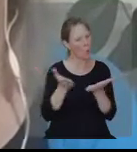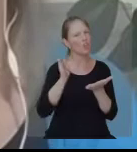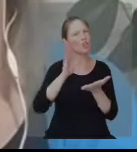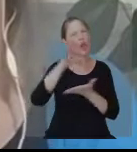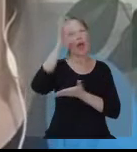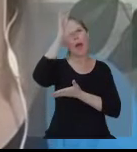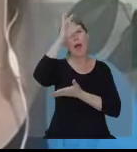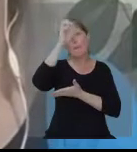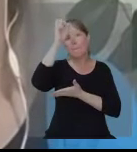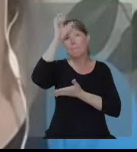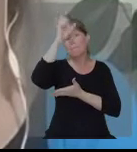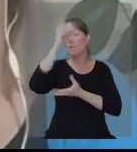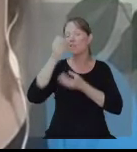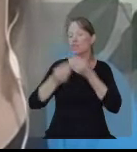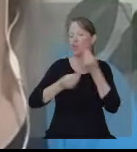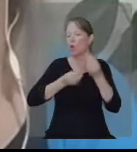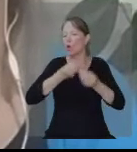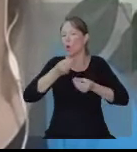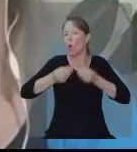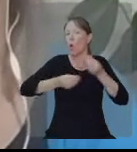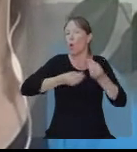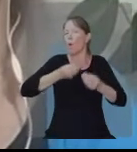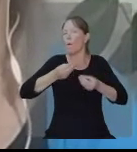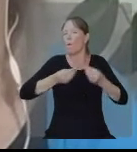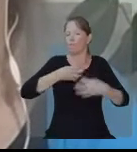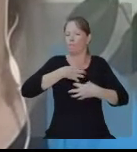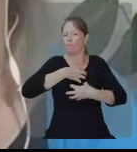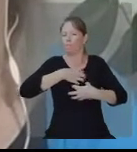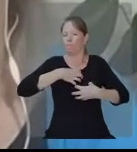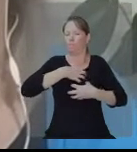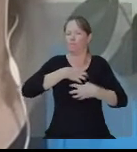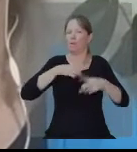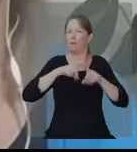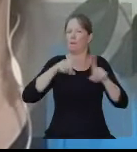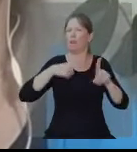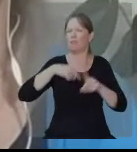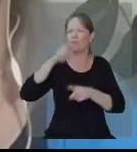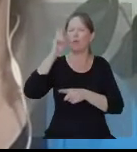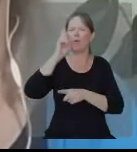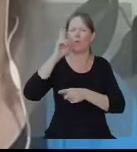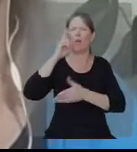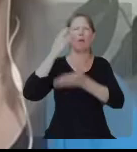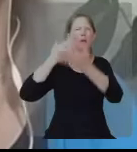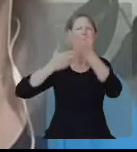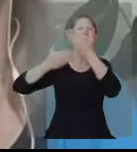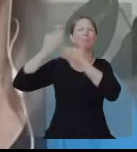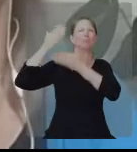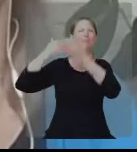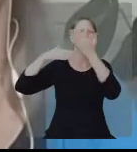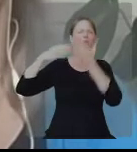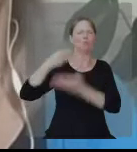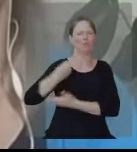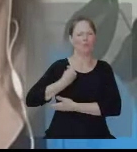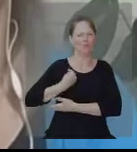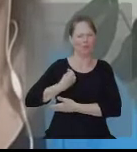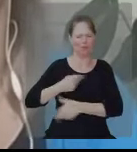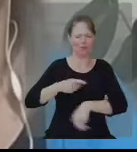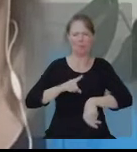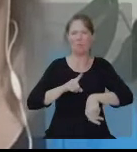aprendi a lidar com esse medo, sem me controlar. Mas me lembro, assim, de